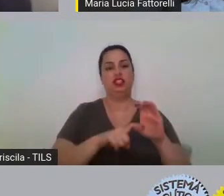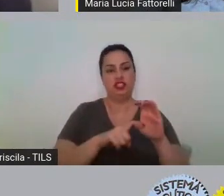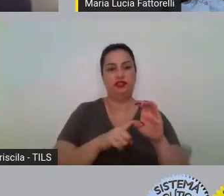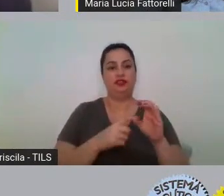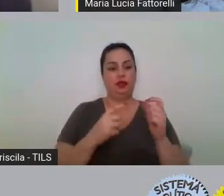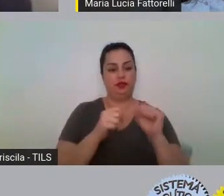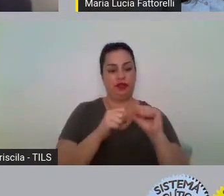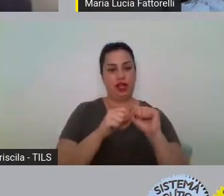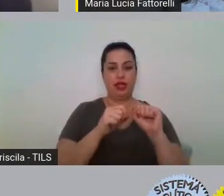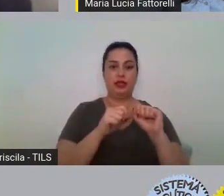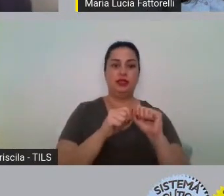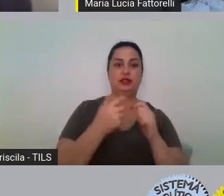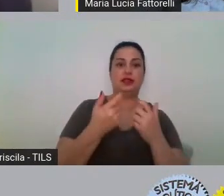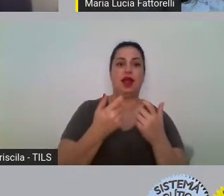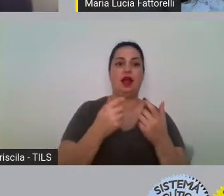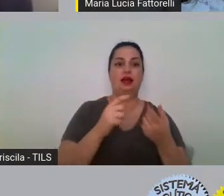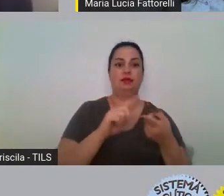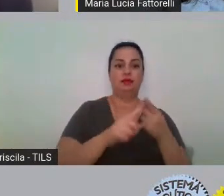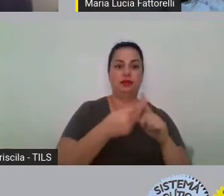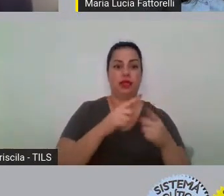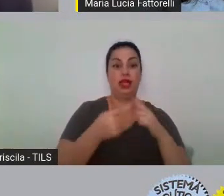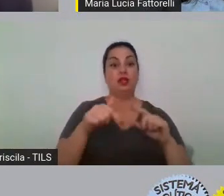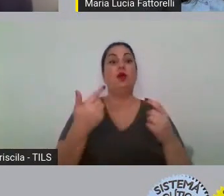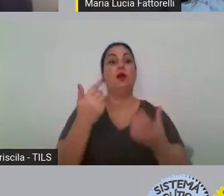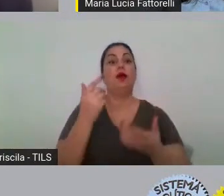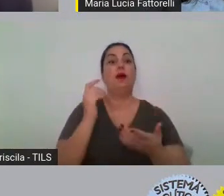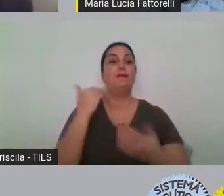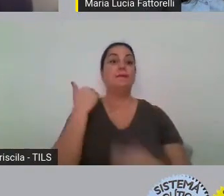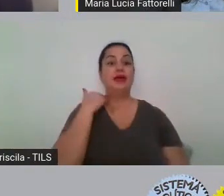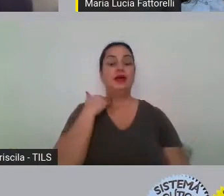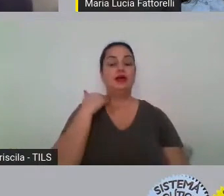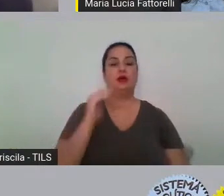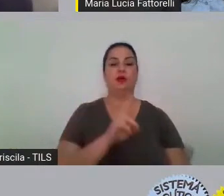do Banacre. O estado de Alagoas, ainda agora,